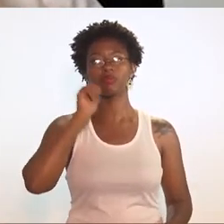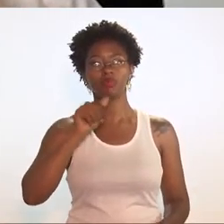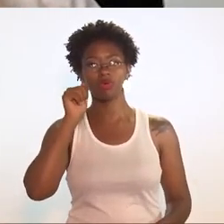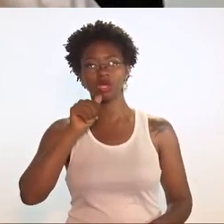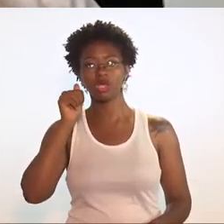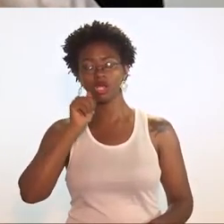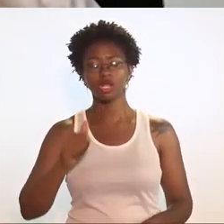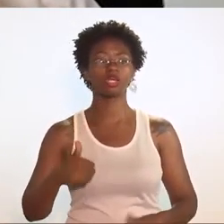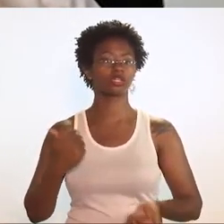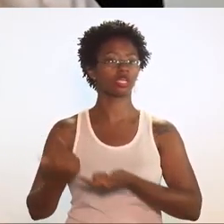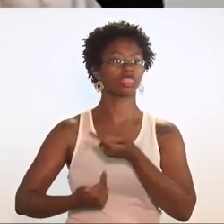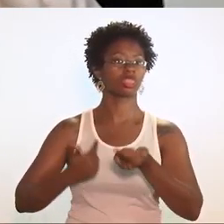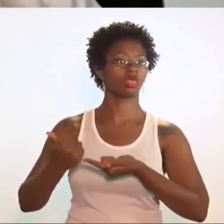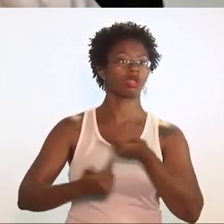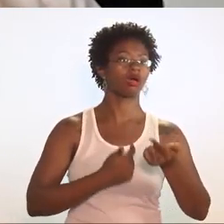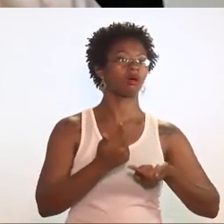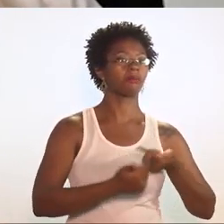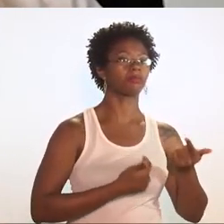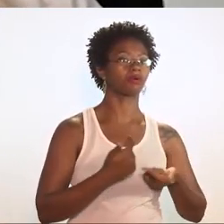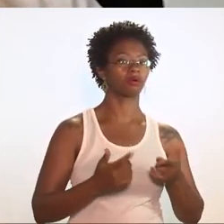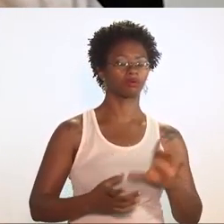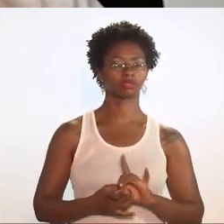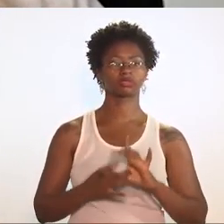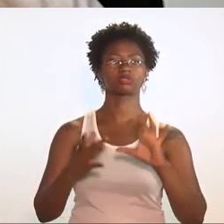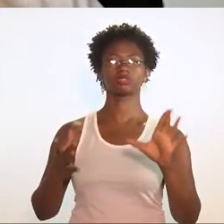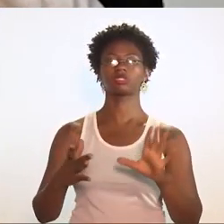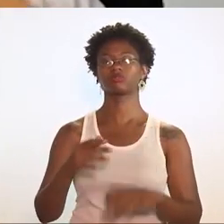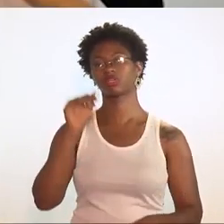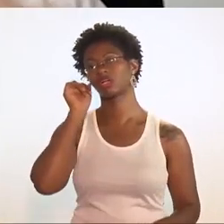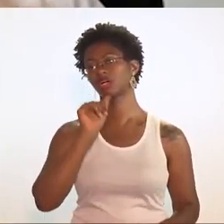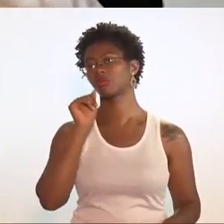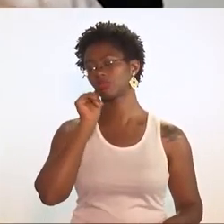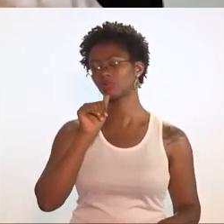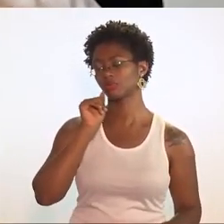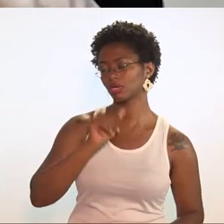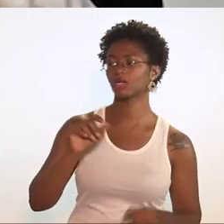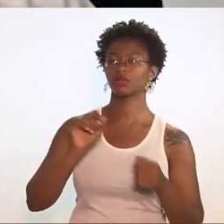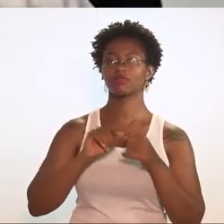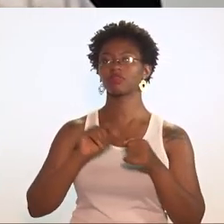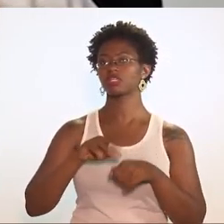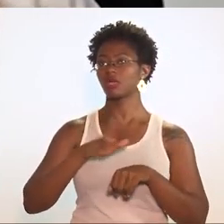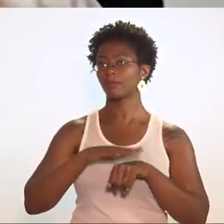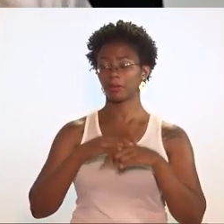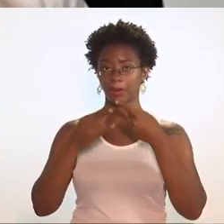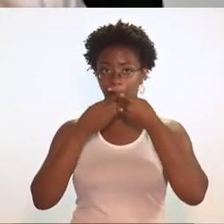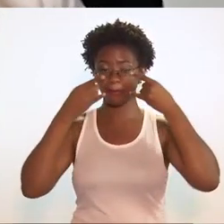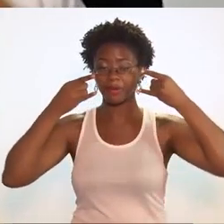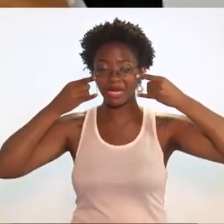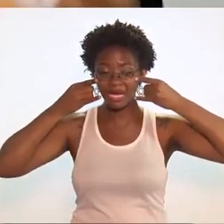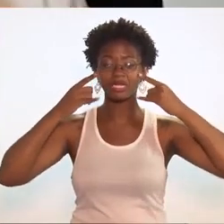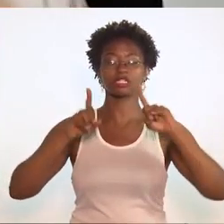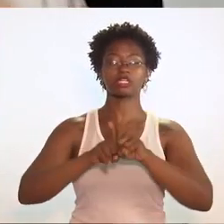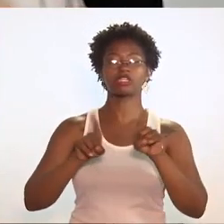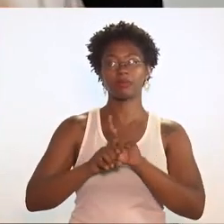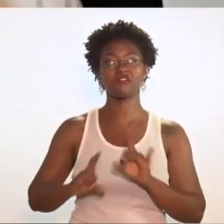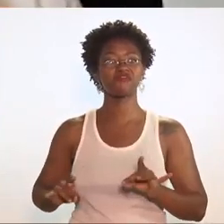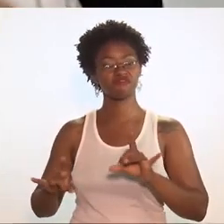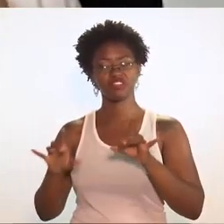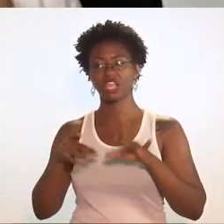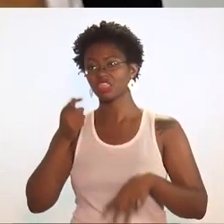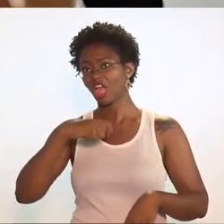mulher ela tem que acumular todos os processos disso, que já é muito difícil no seu dia a dia, e mais agora, né?